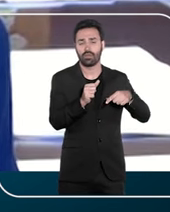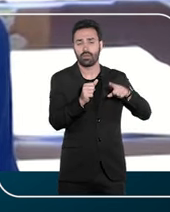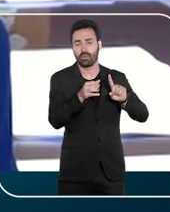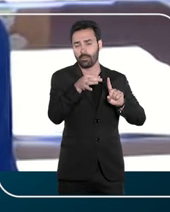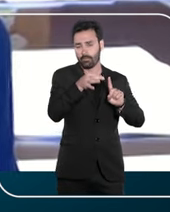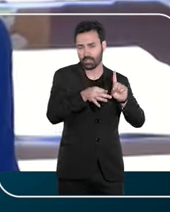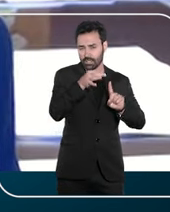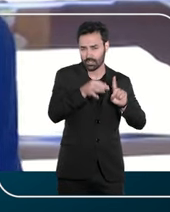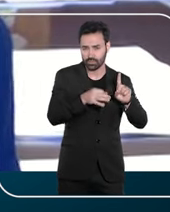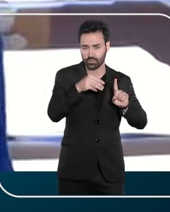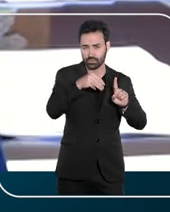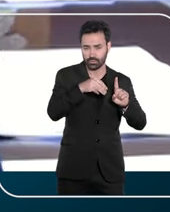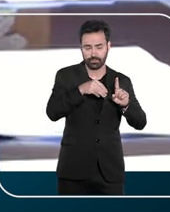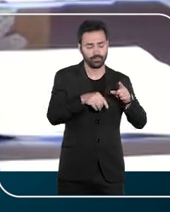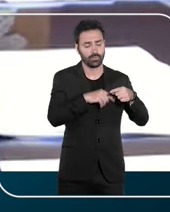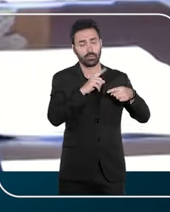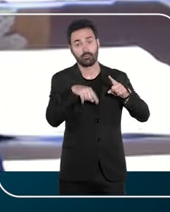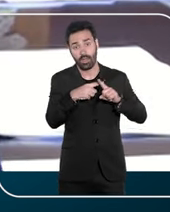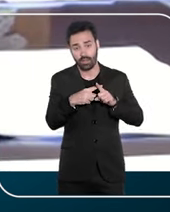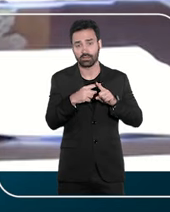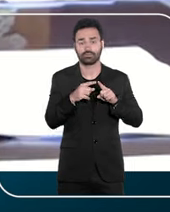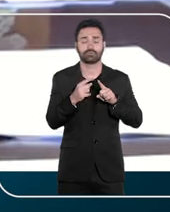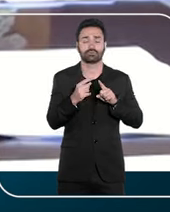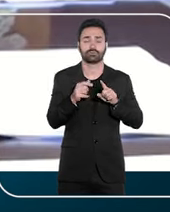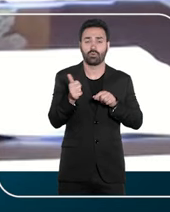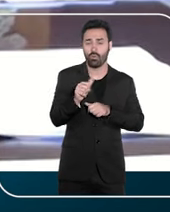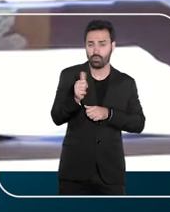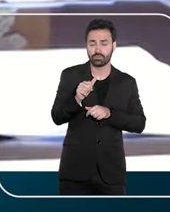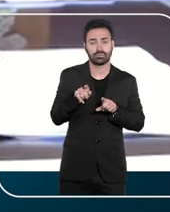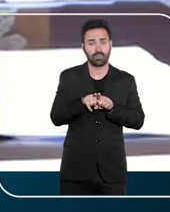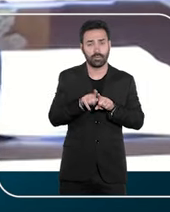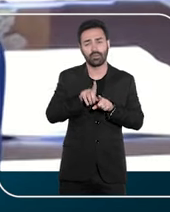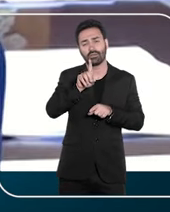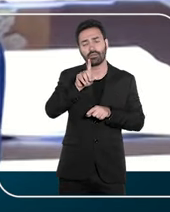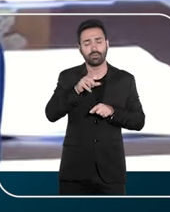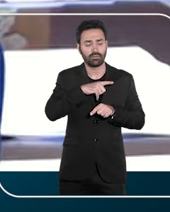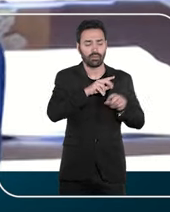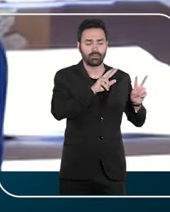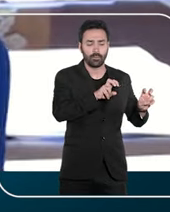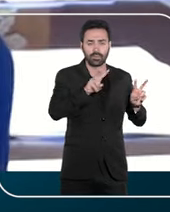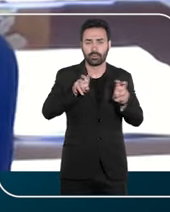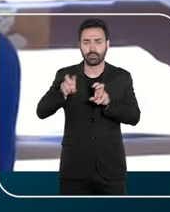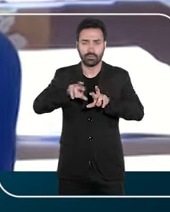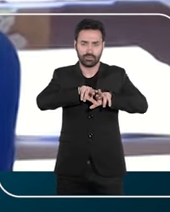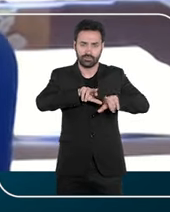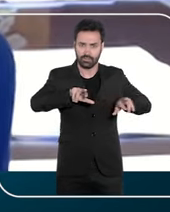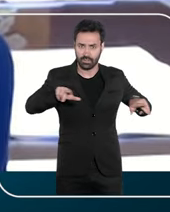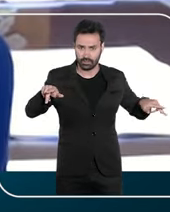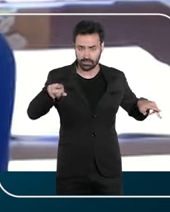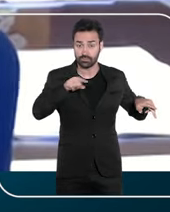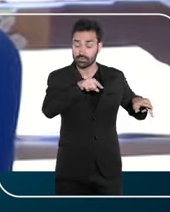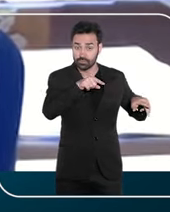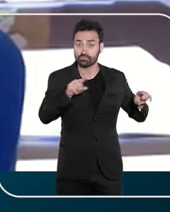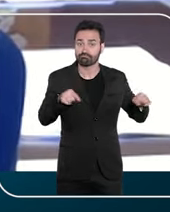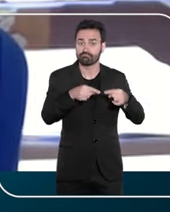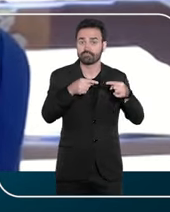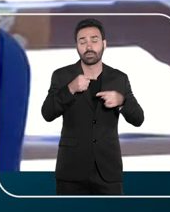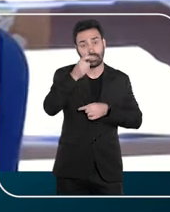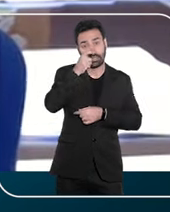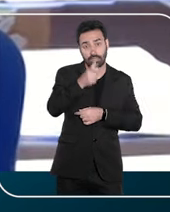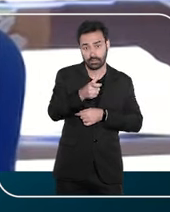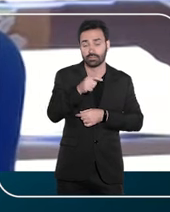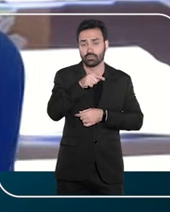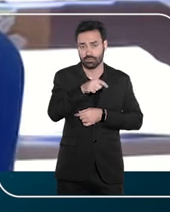e 11 ministros cuidando do direito penal. É muito interessante e sintomático esse número.